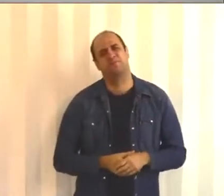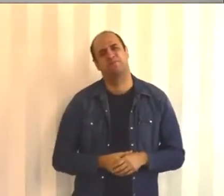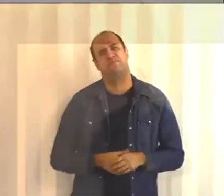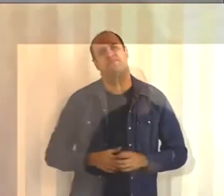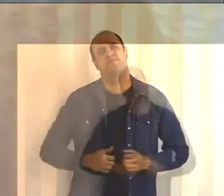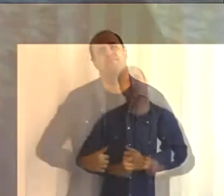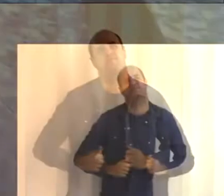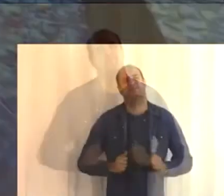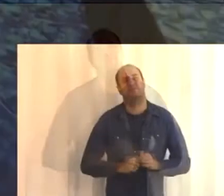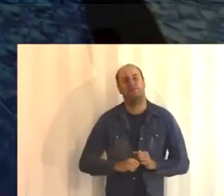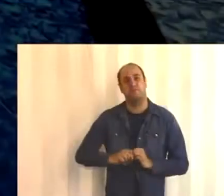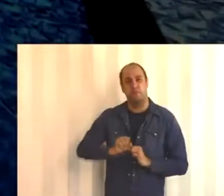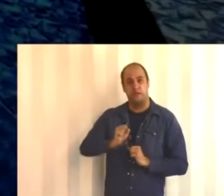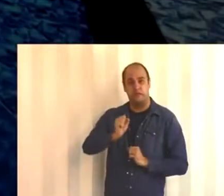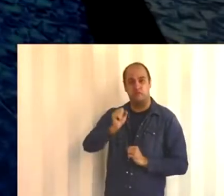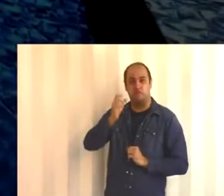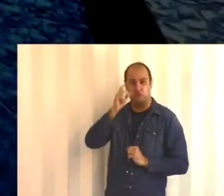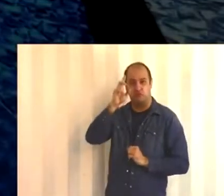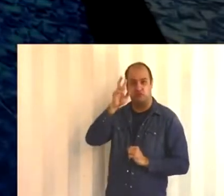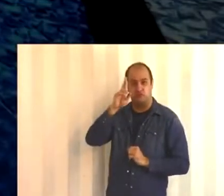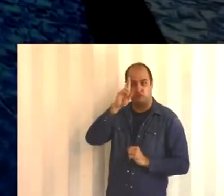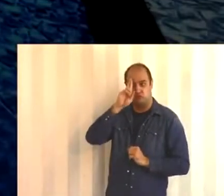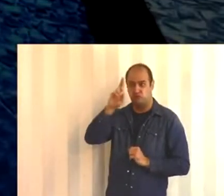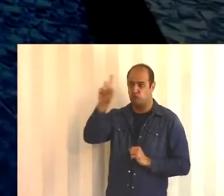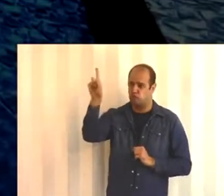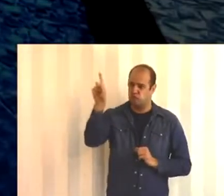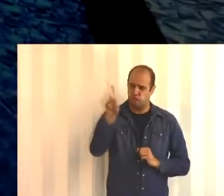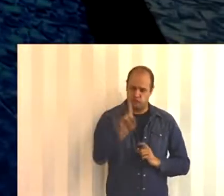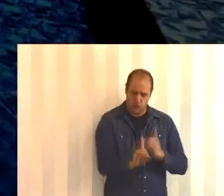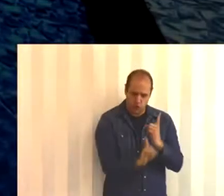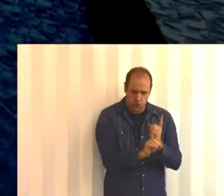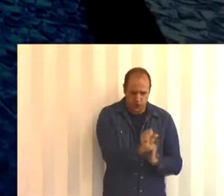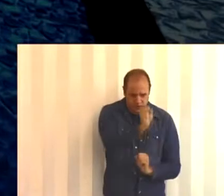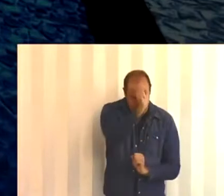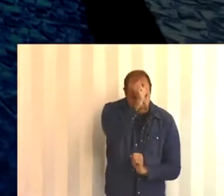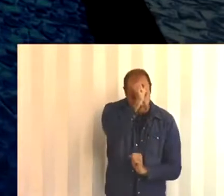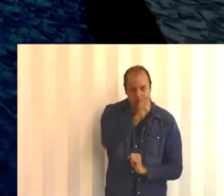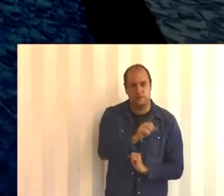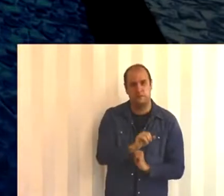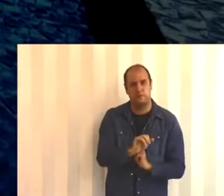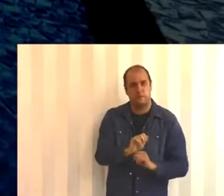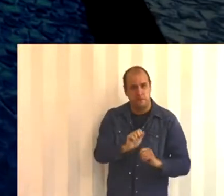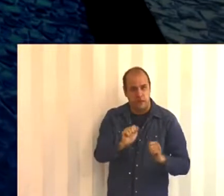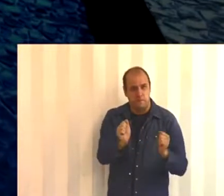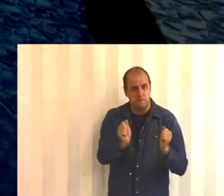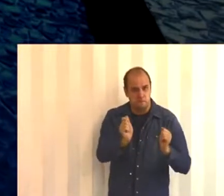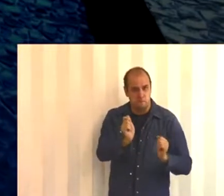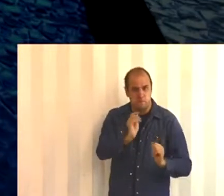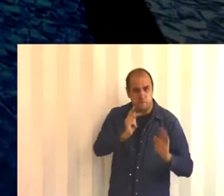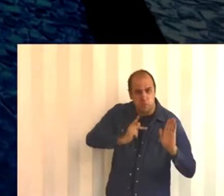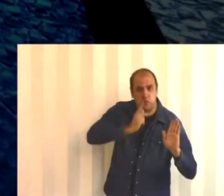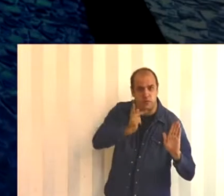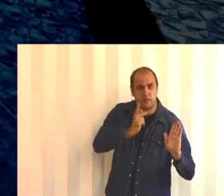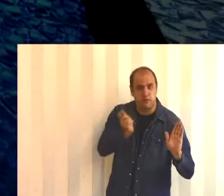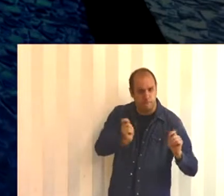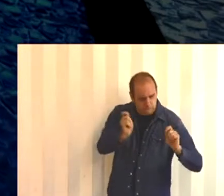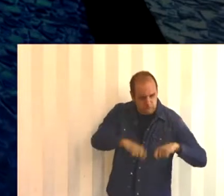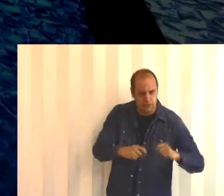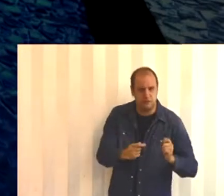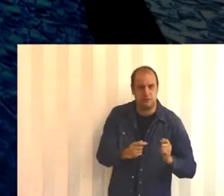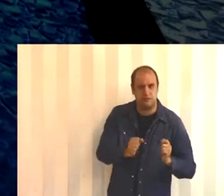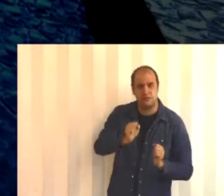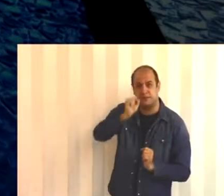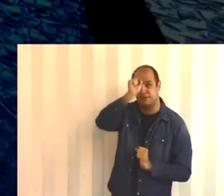Visitou o Senhor a Sara, como lhe dissera, e o Senhor cumpriu o que lhe havia prometido.